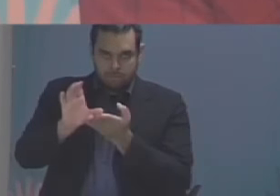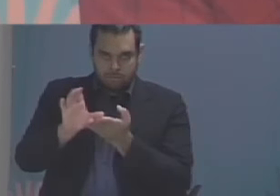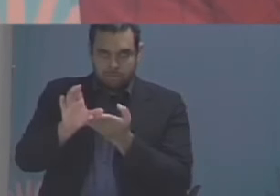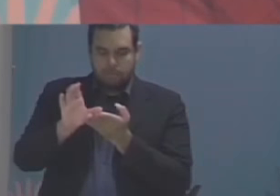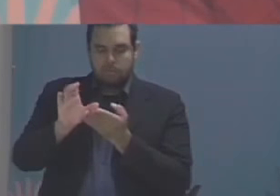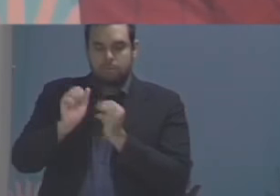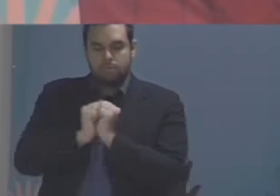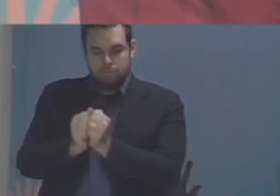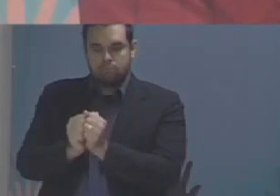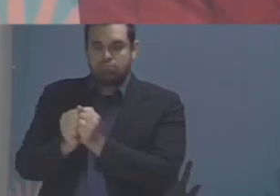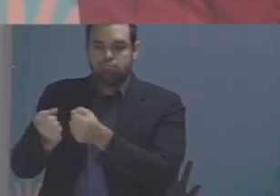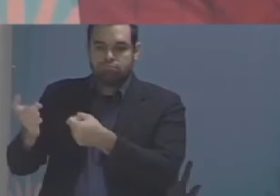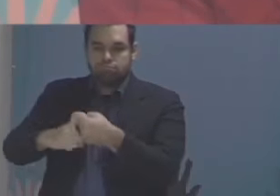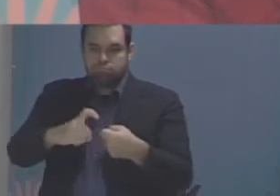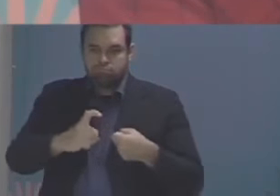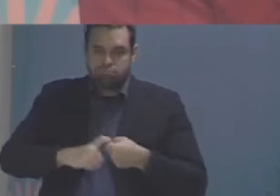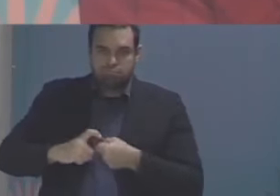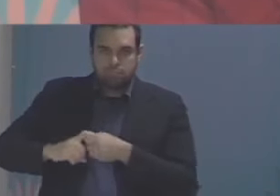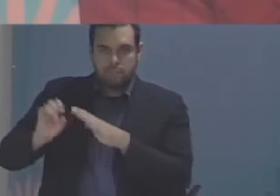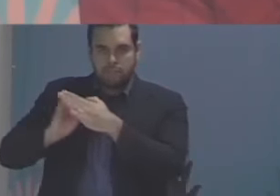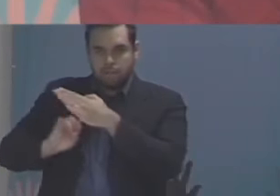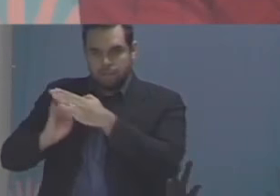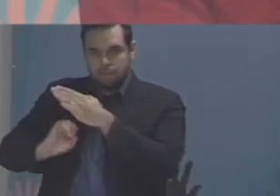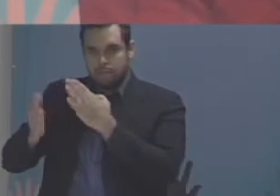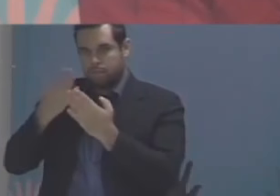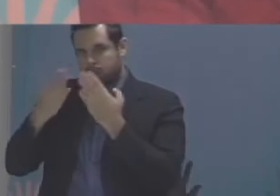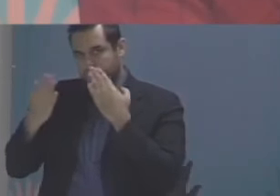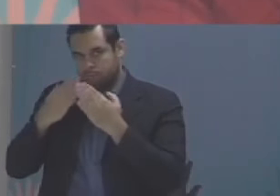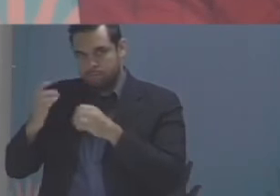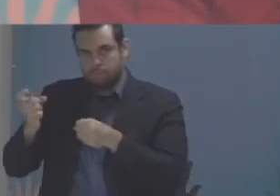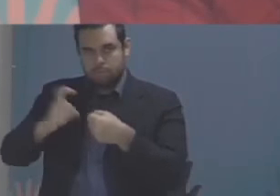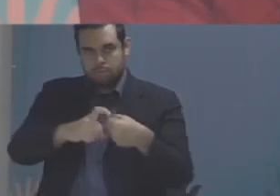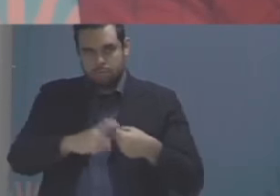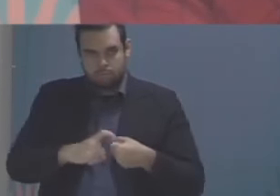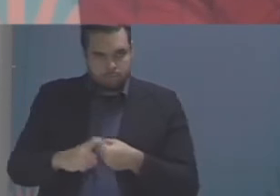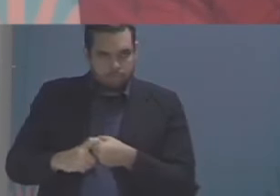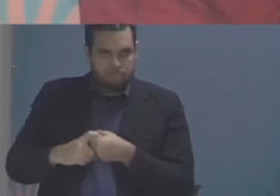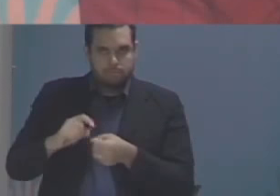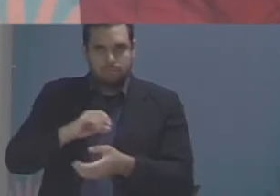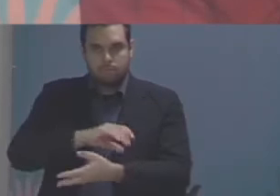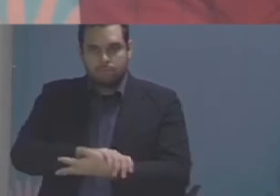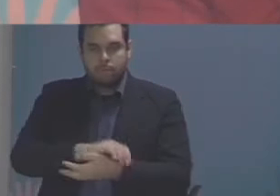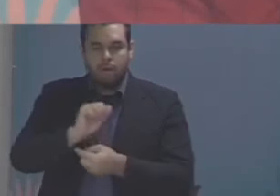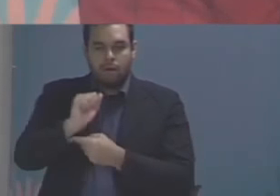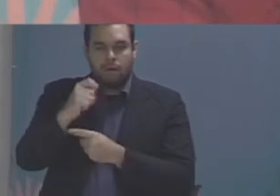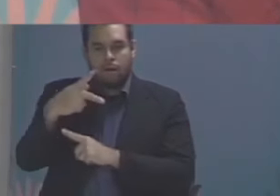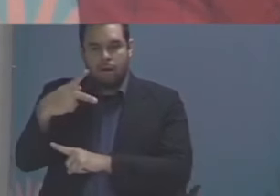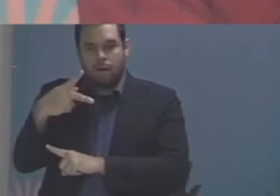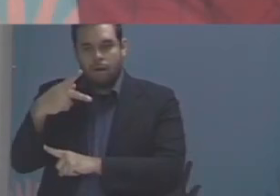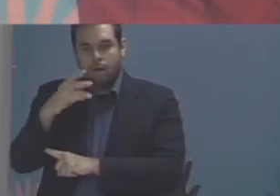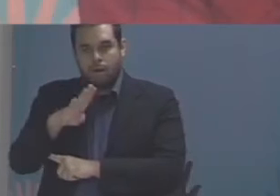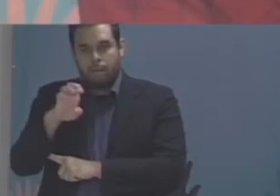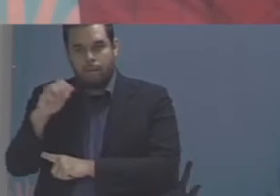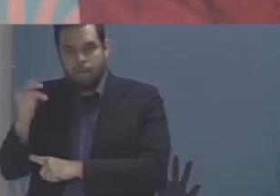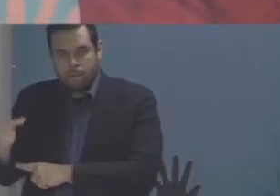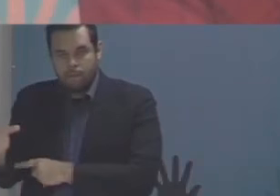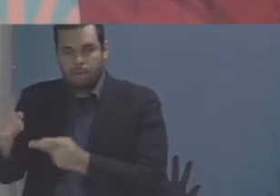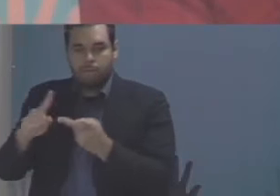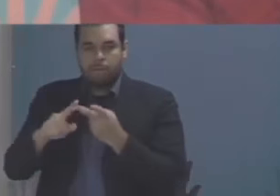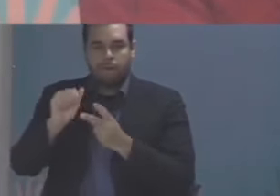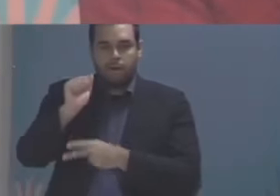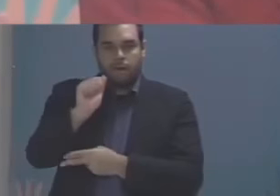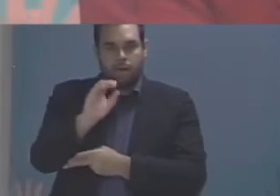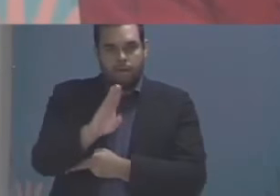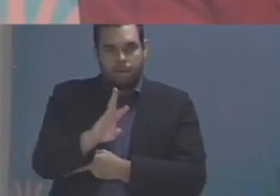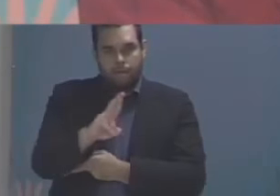entidades de psicologia. Nós já tivemos parcerias com a BEP, com a BRAPE, por exemplo,